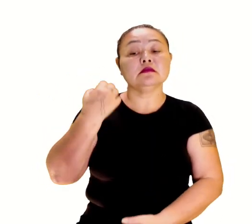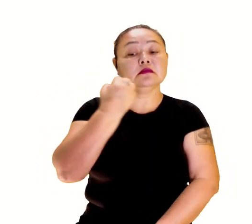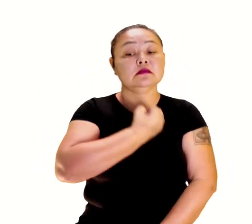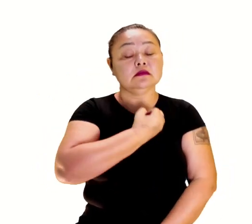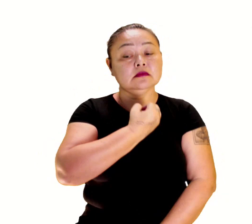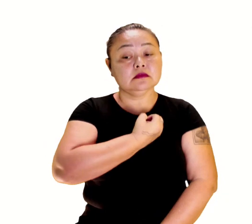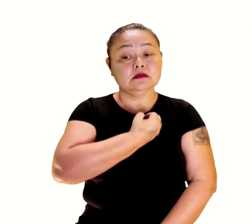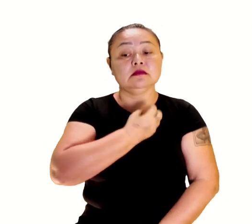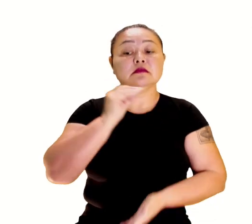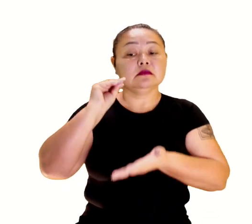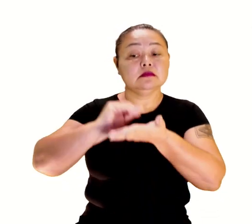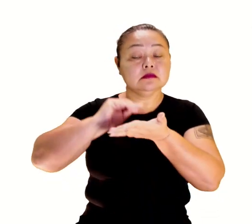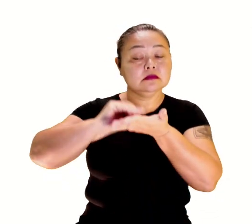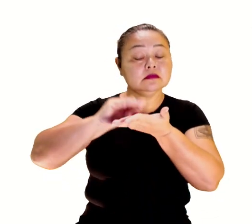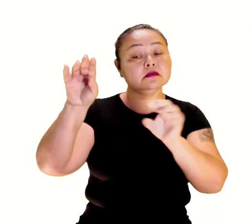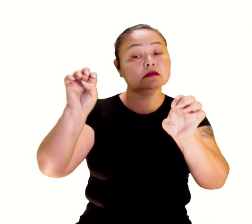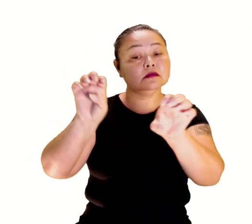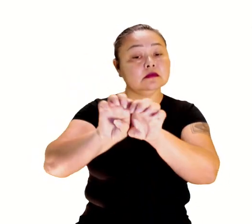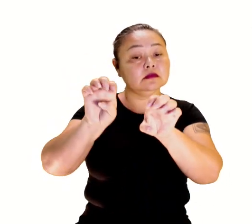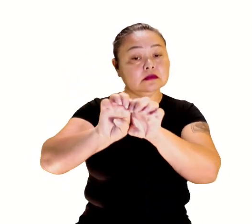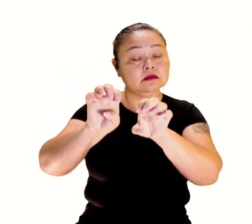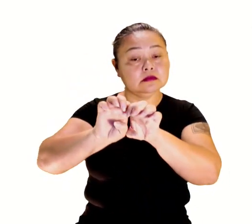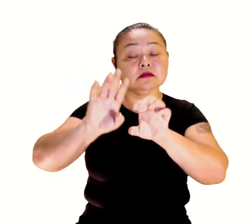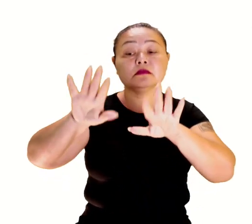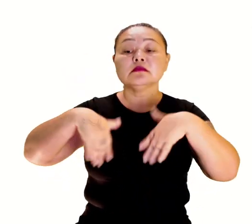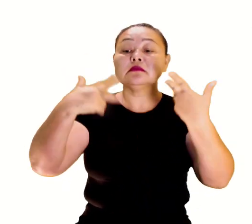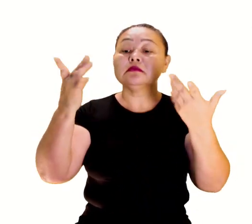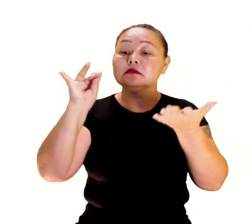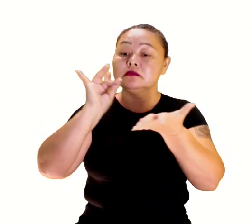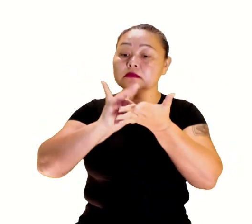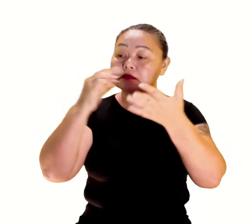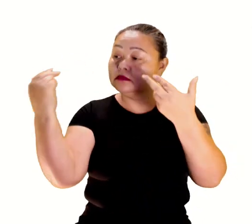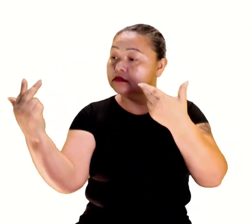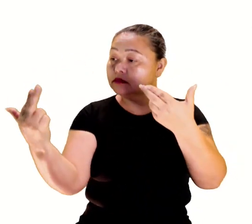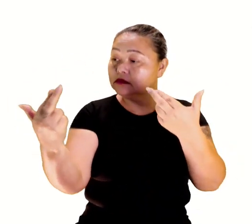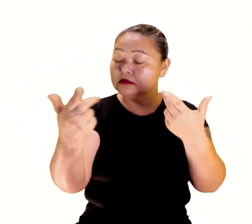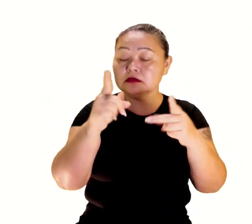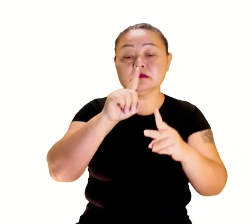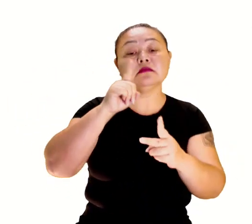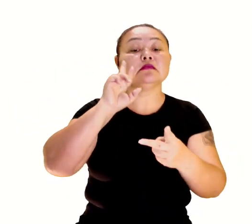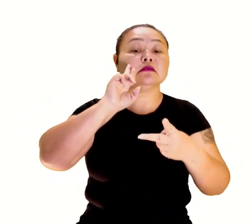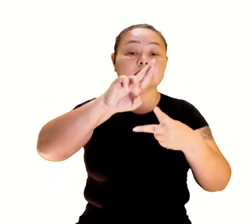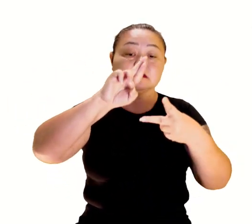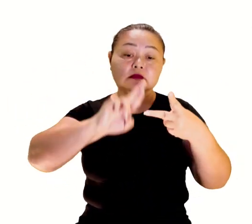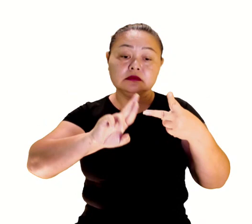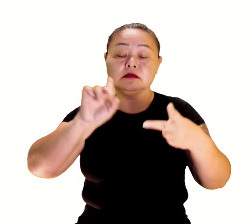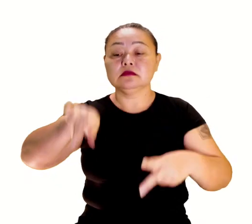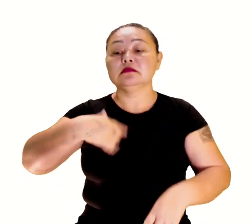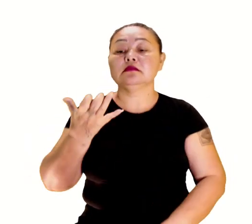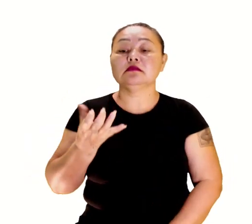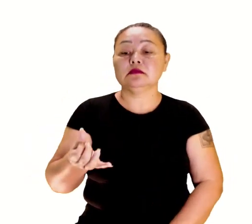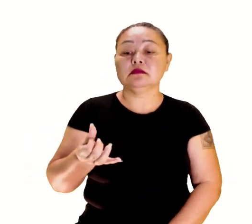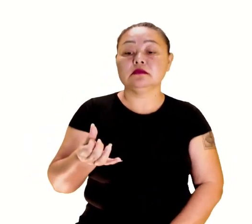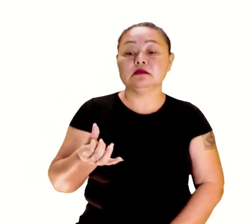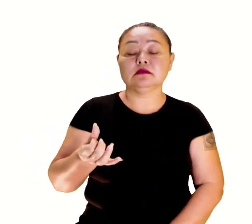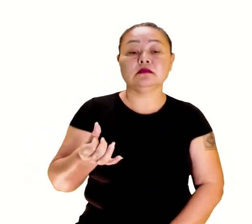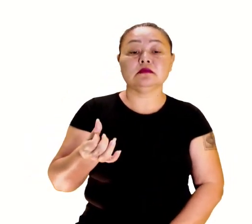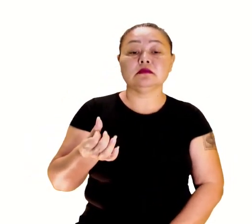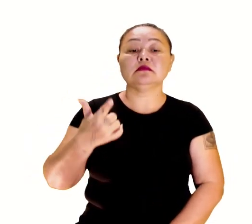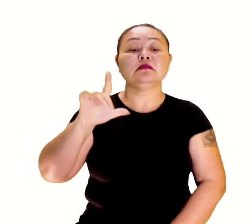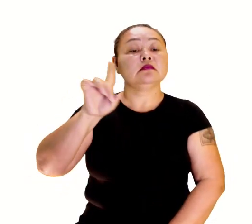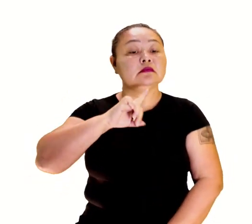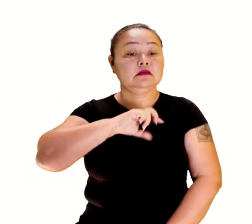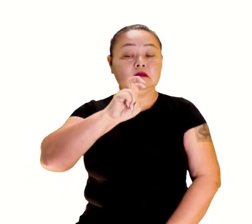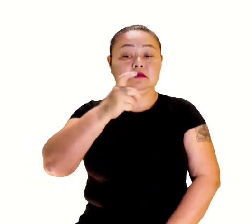que falta nessa equação para que ela seja verdadeira, a raiz dessa equação é o 6. Isso quer dizer que se eu pegar